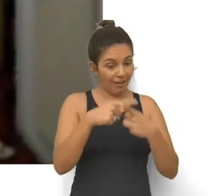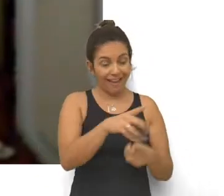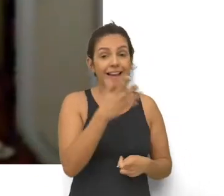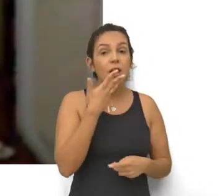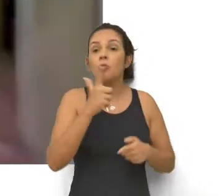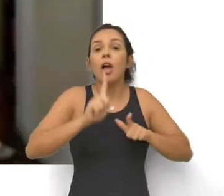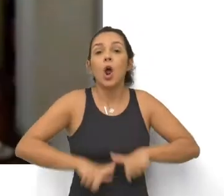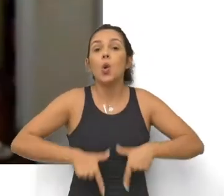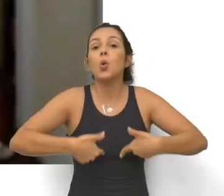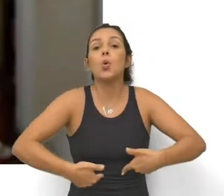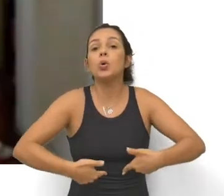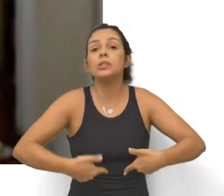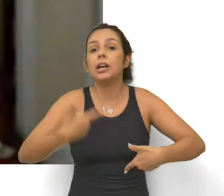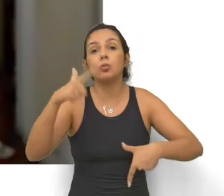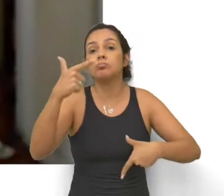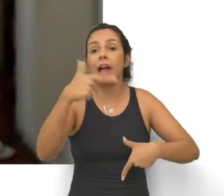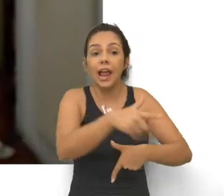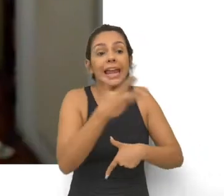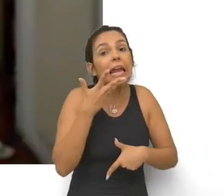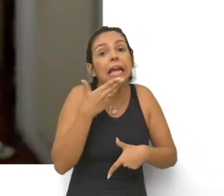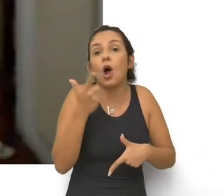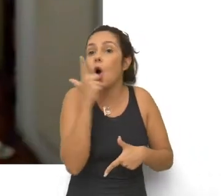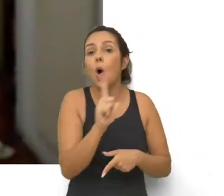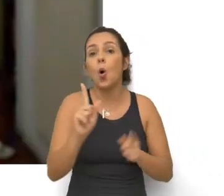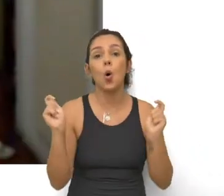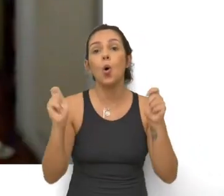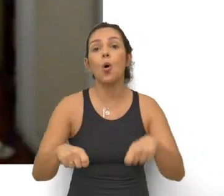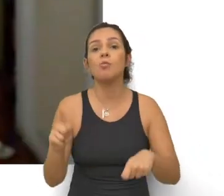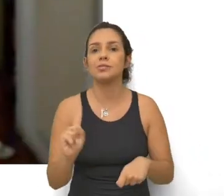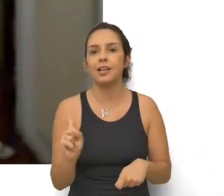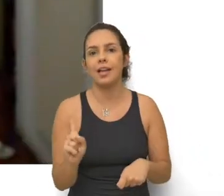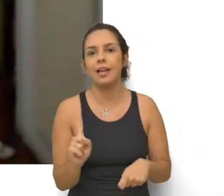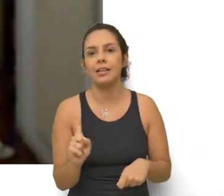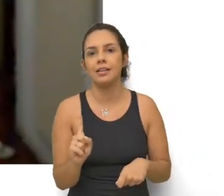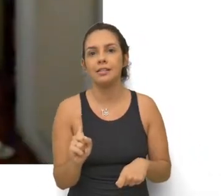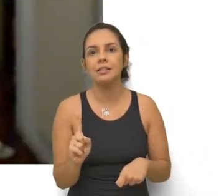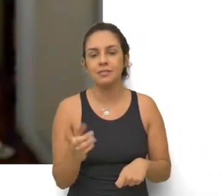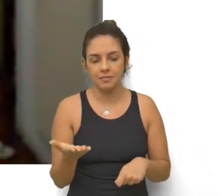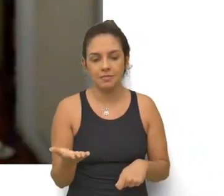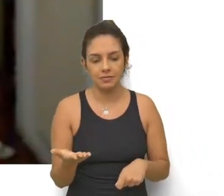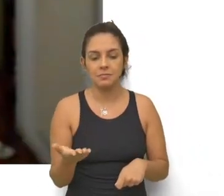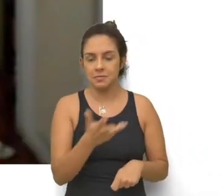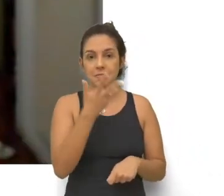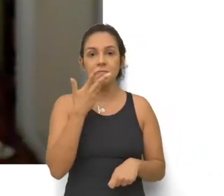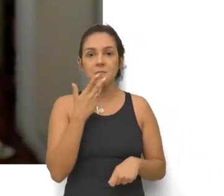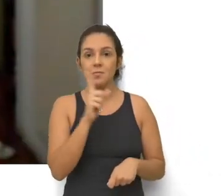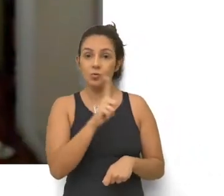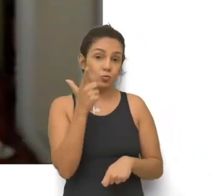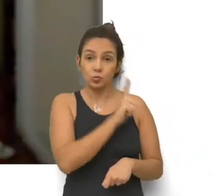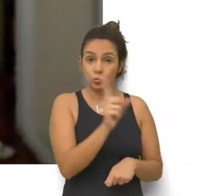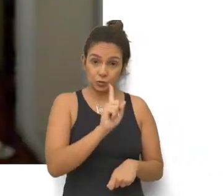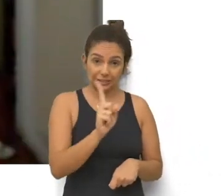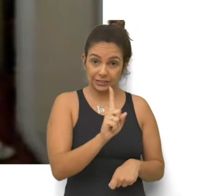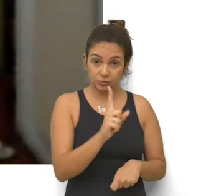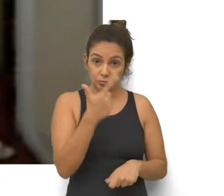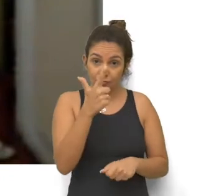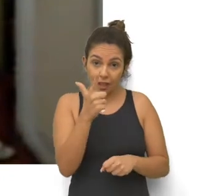sofrendo algum adulto, alguma outra criança maior, a incompreensão dos pais. Ela até pode tentar lutar, mas ela tem